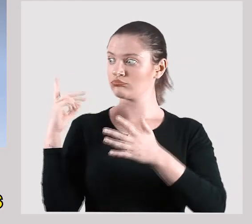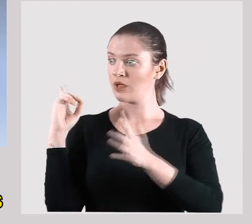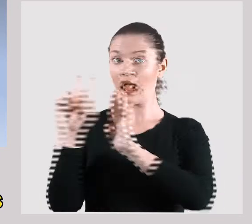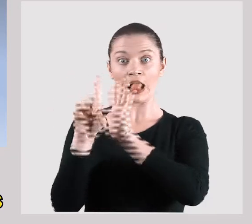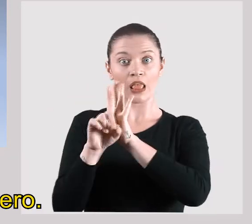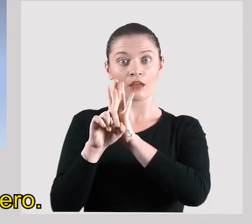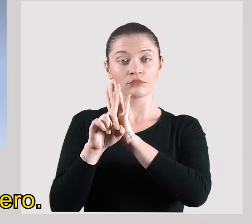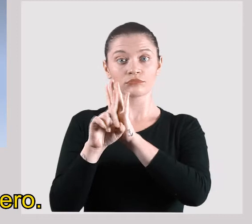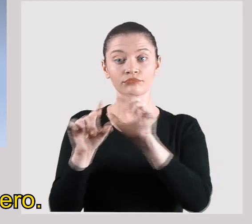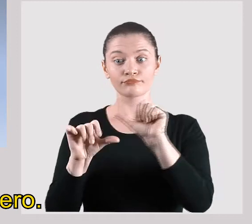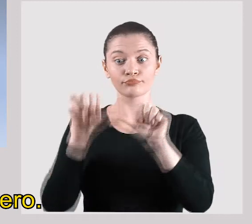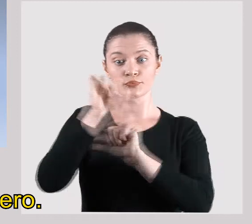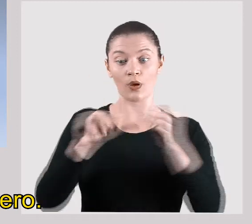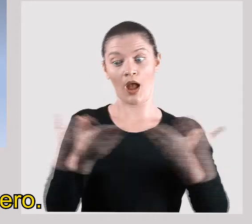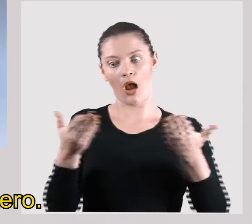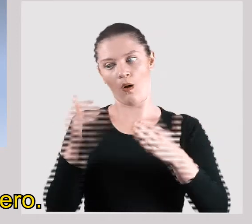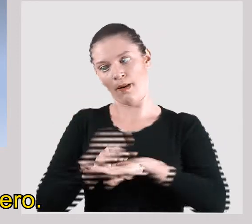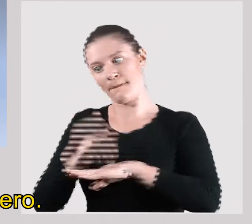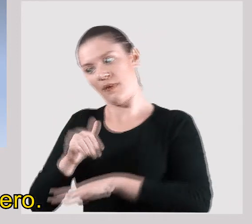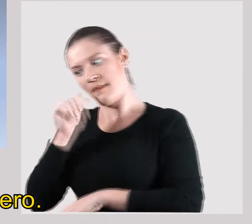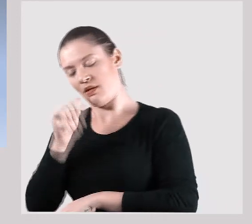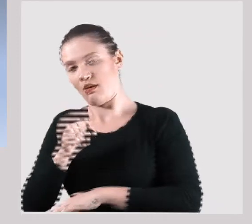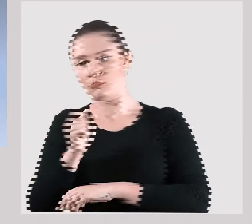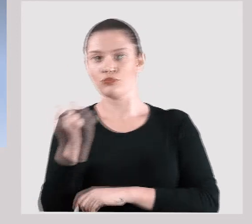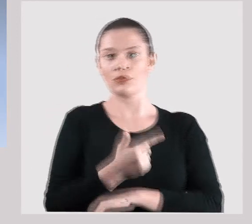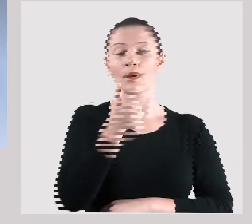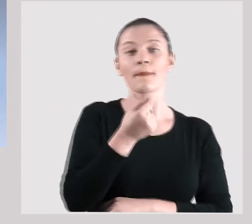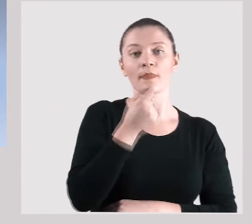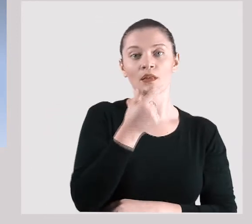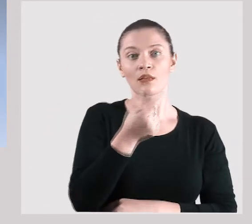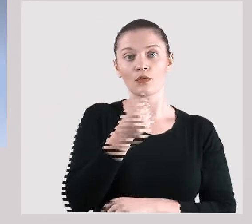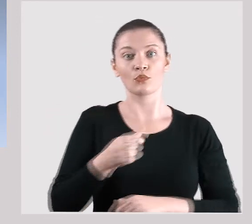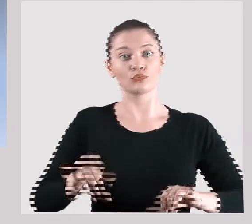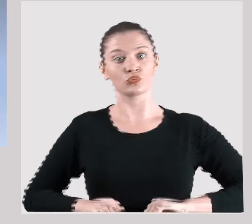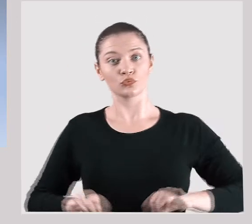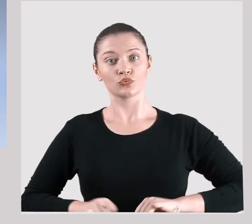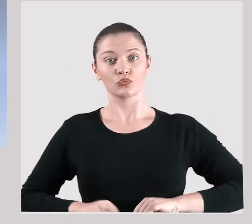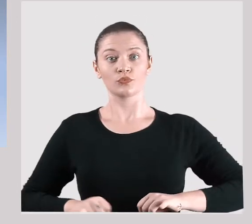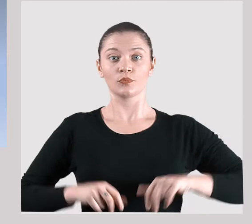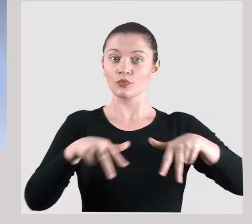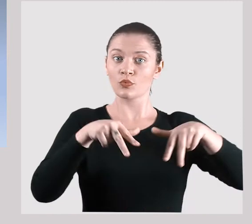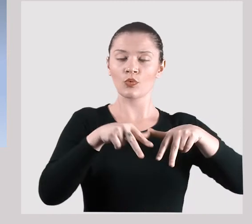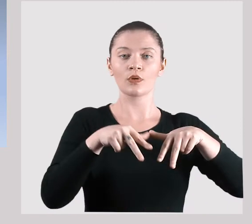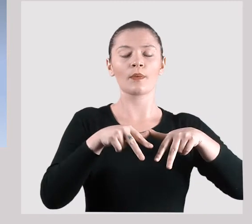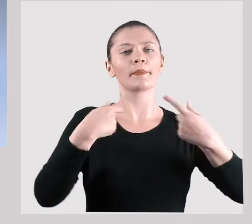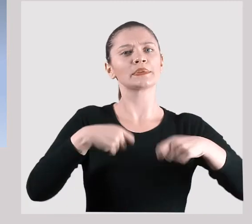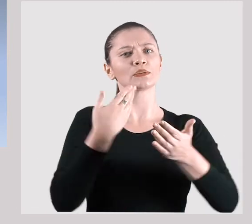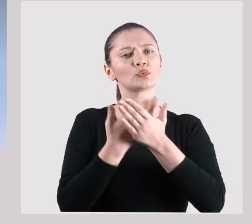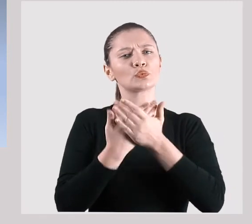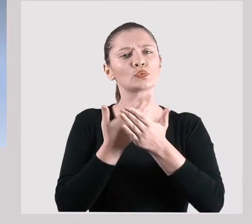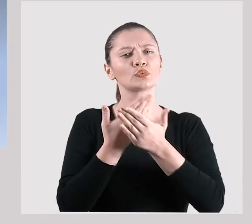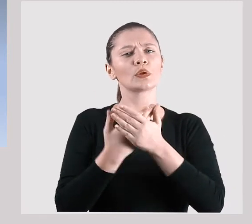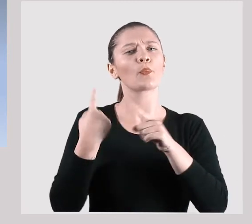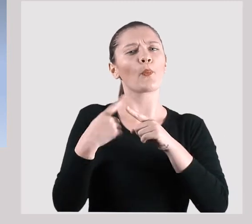muito mais meninas que meninos com disforia de gênero. Então tem que se estudar o que houve, né, que as meninas agora estão com mais